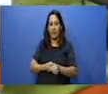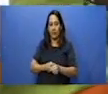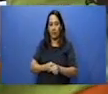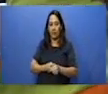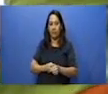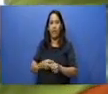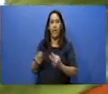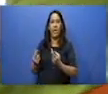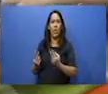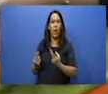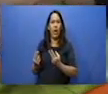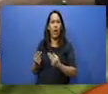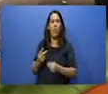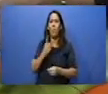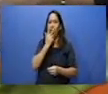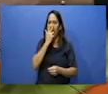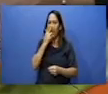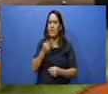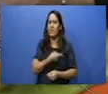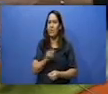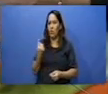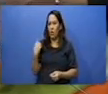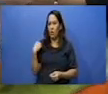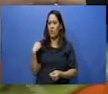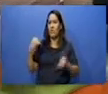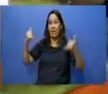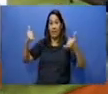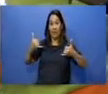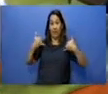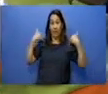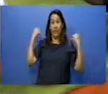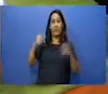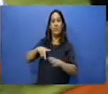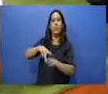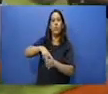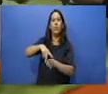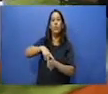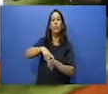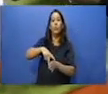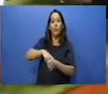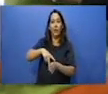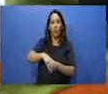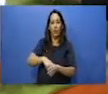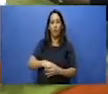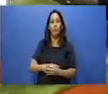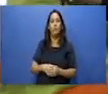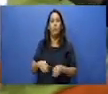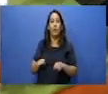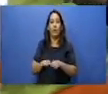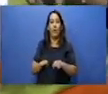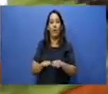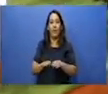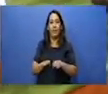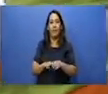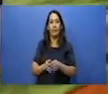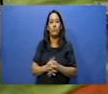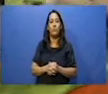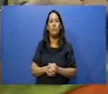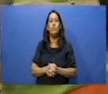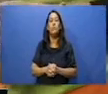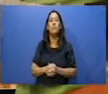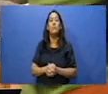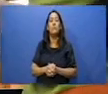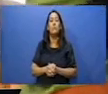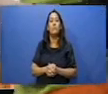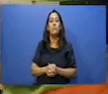para divulgar a festa do Peão de Barretos, né? Lá na cidade de Pomerode, eles fizeram o ovo